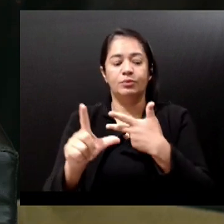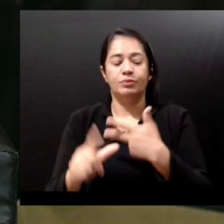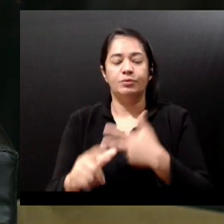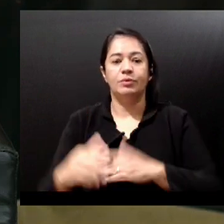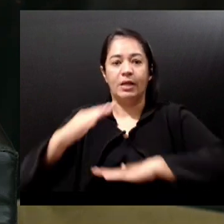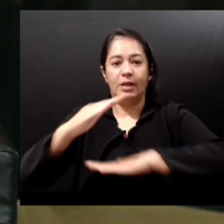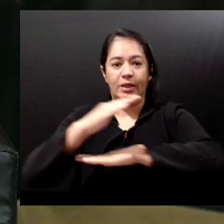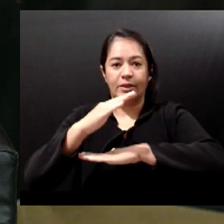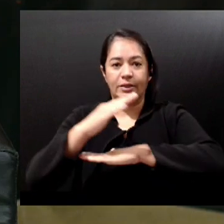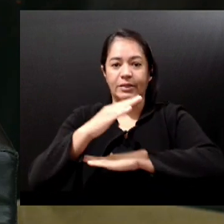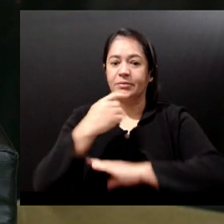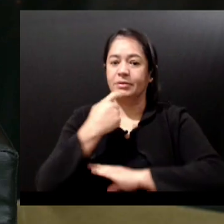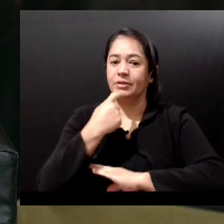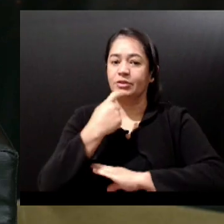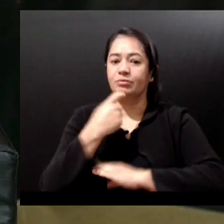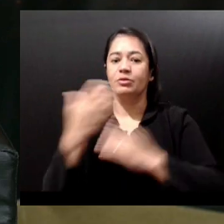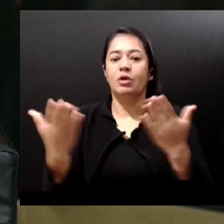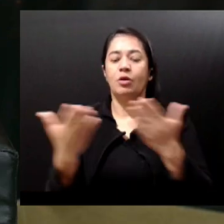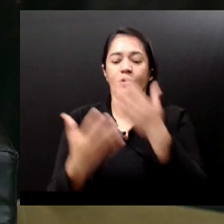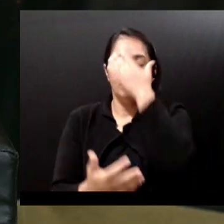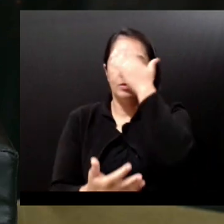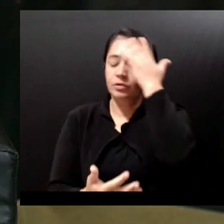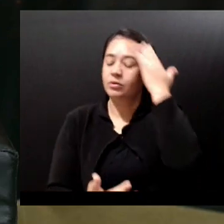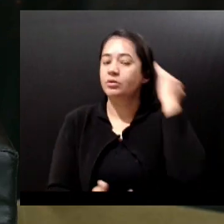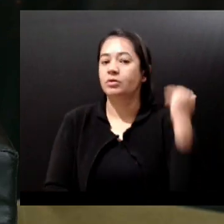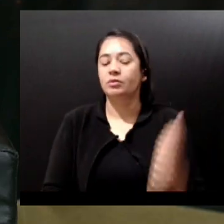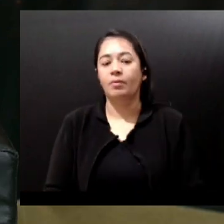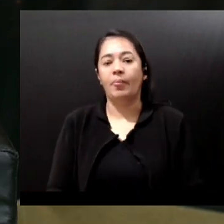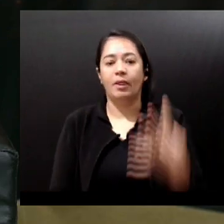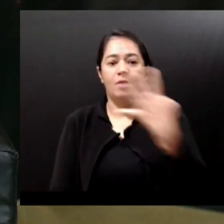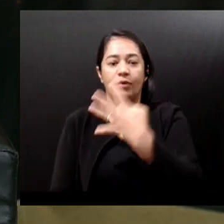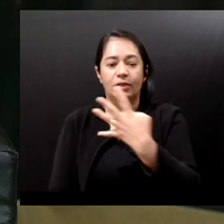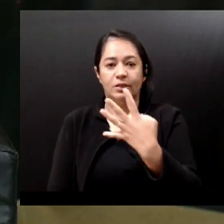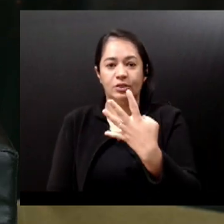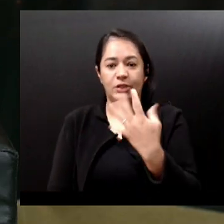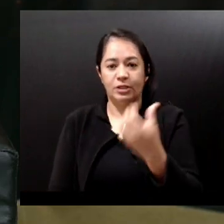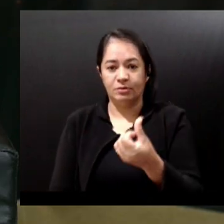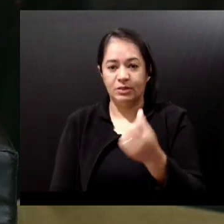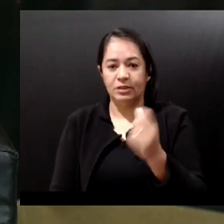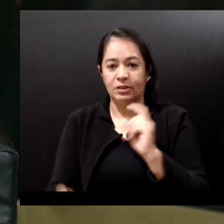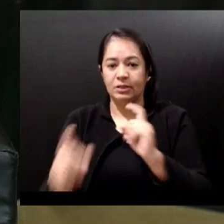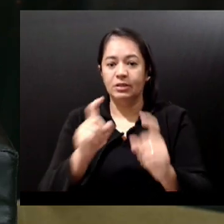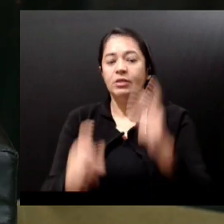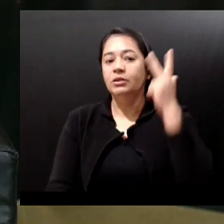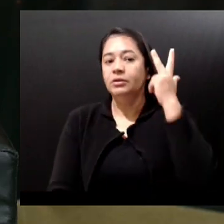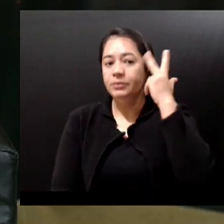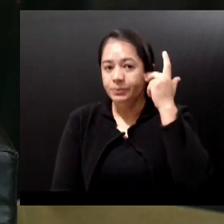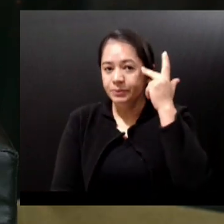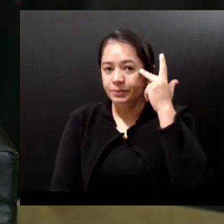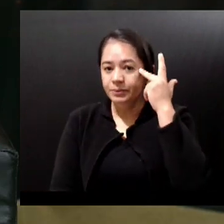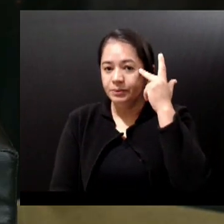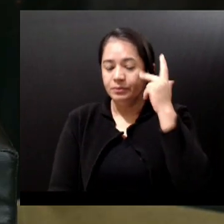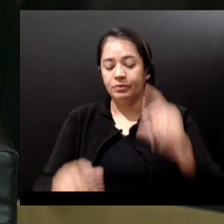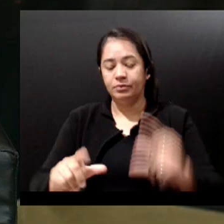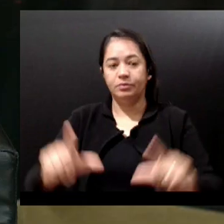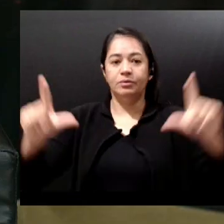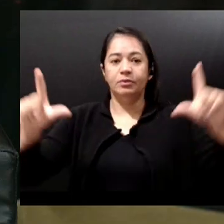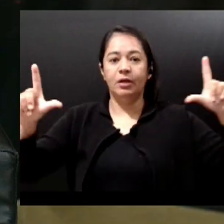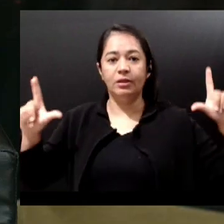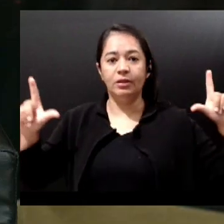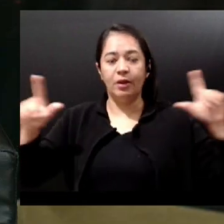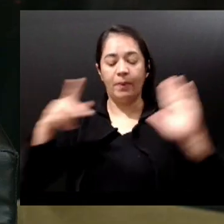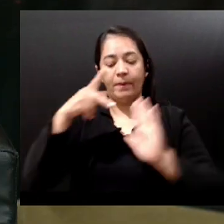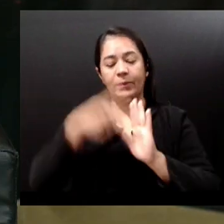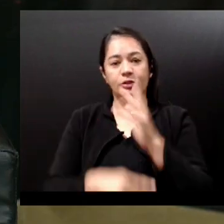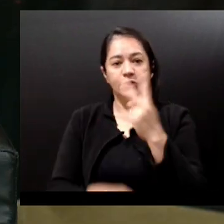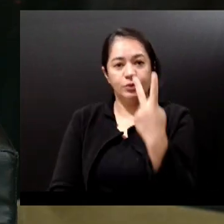hoje, segunda-feira, dia 18, a 46ª reunião ordinária, com destaque para dois projetos que ampliam o